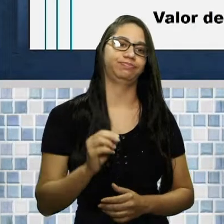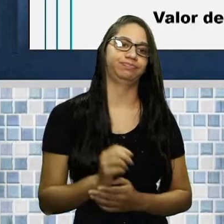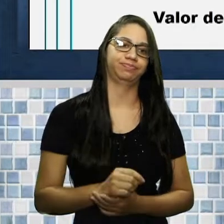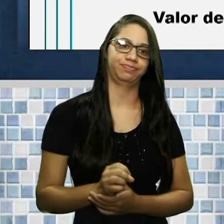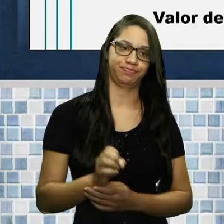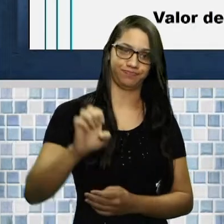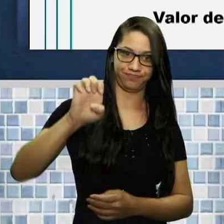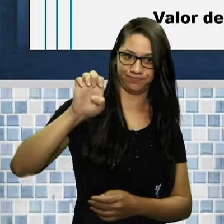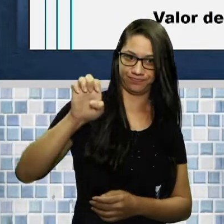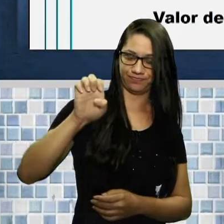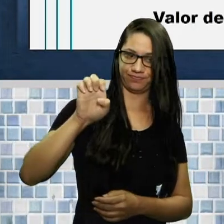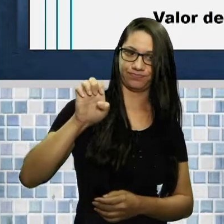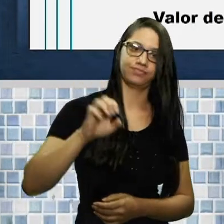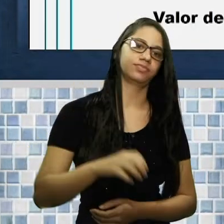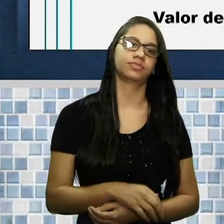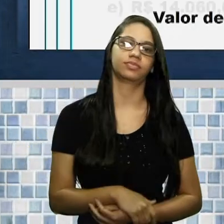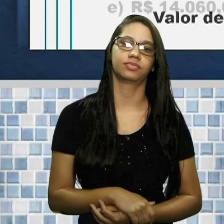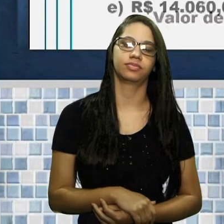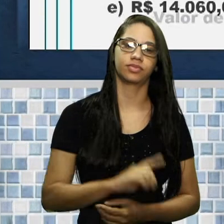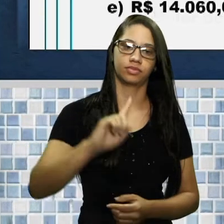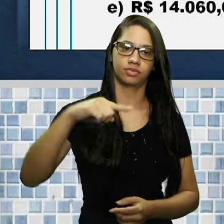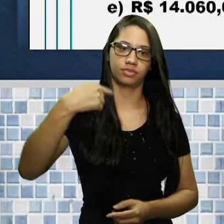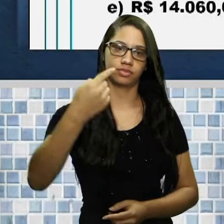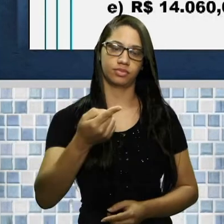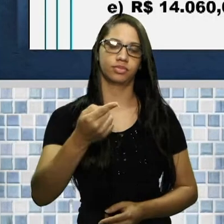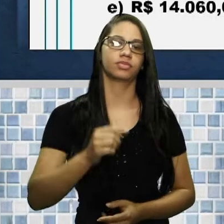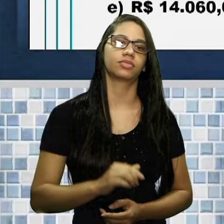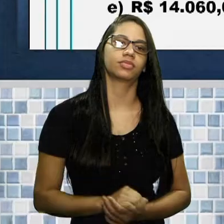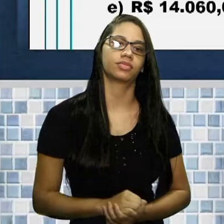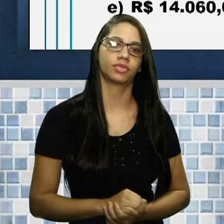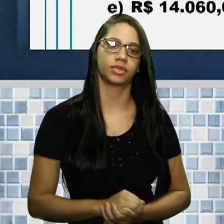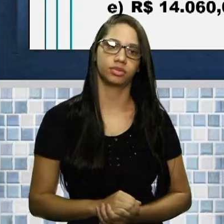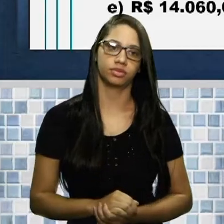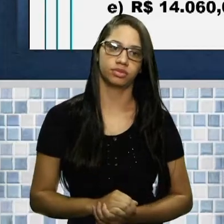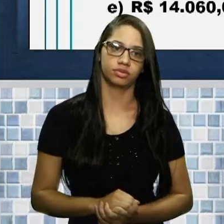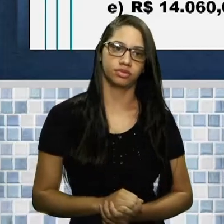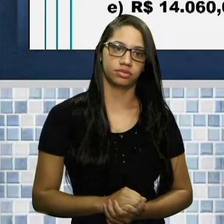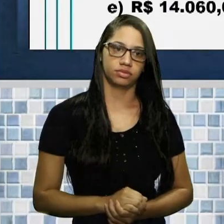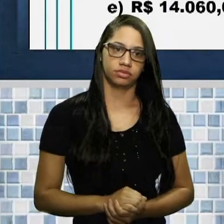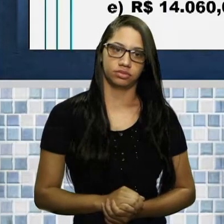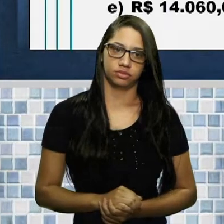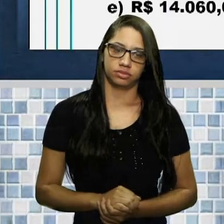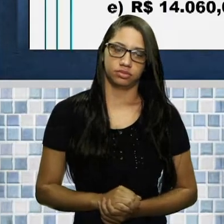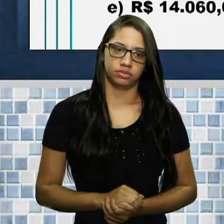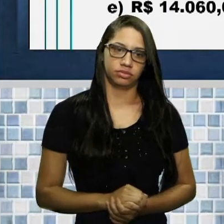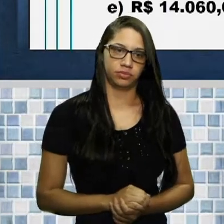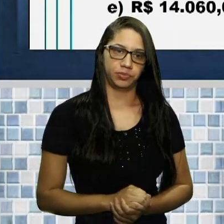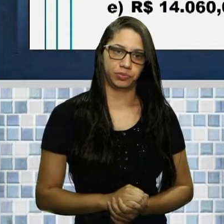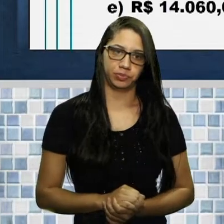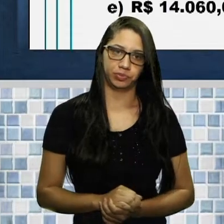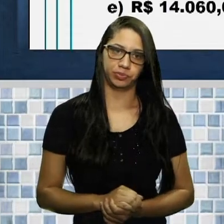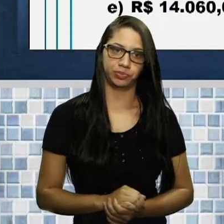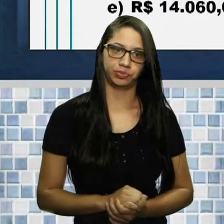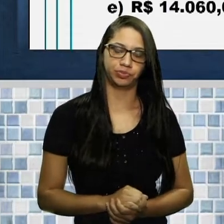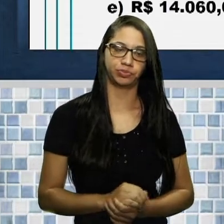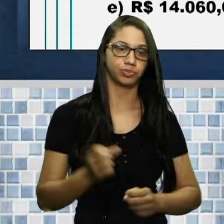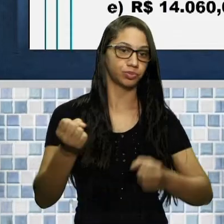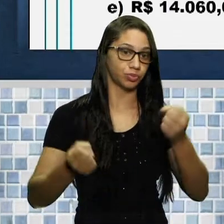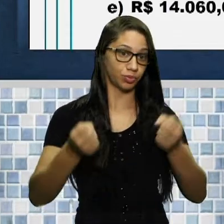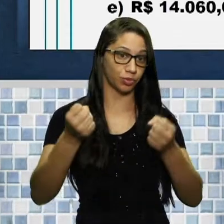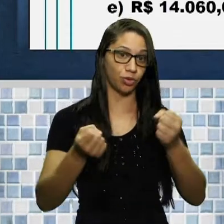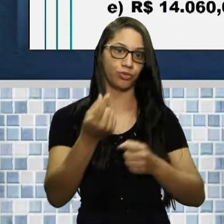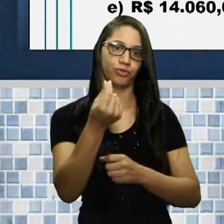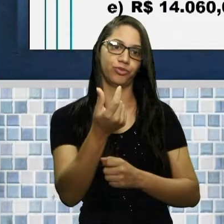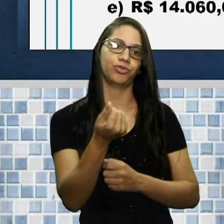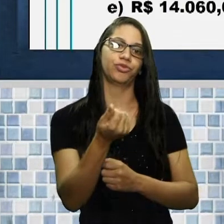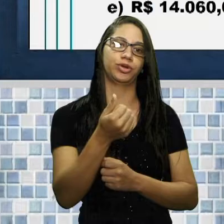A alternativa é... Vamos passar agora para o próximo slide. Temos outra situação problema. Um automóvel